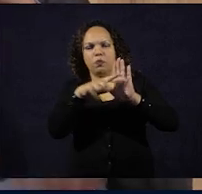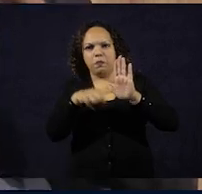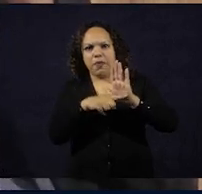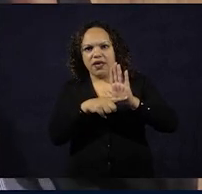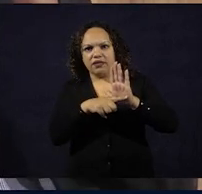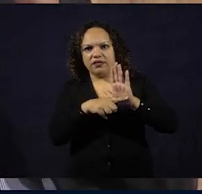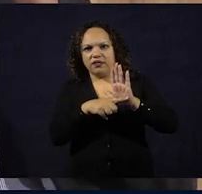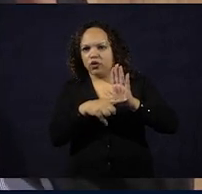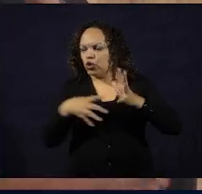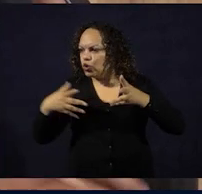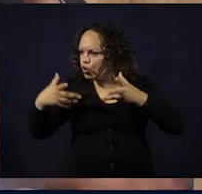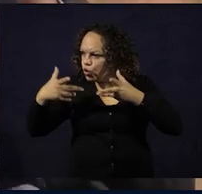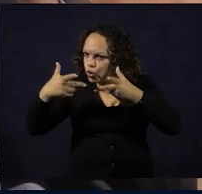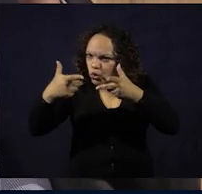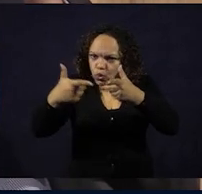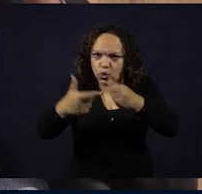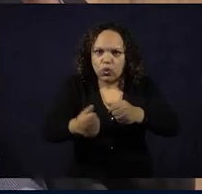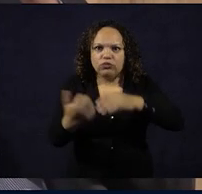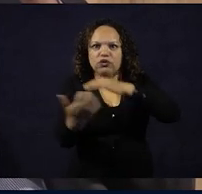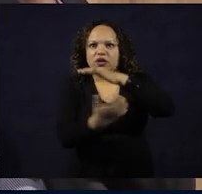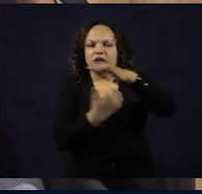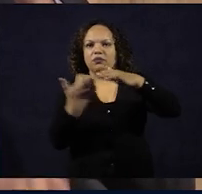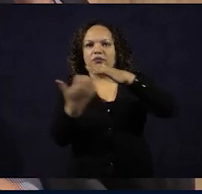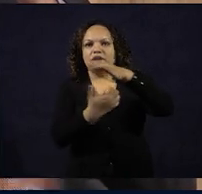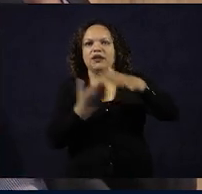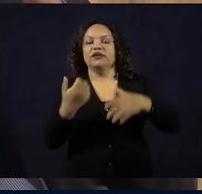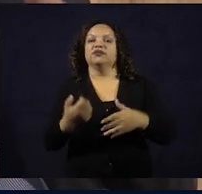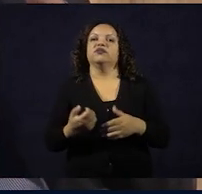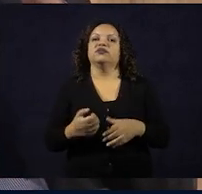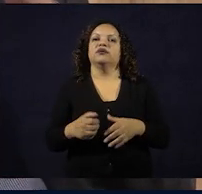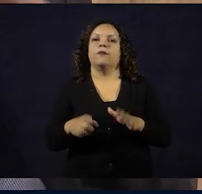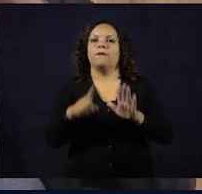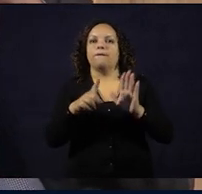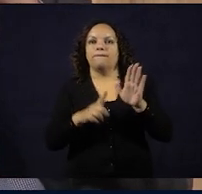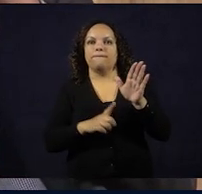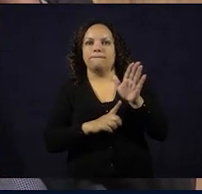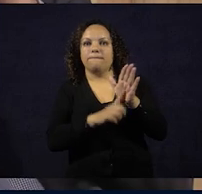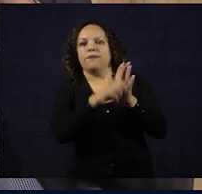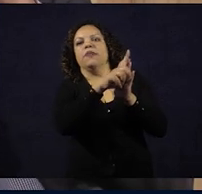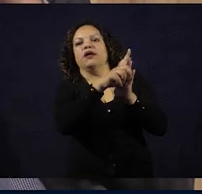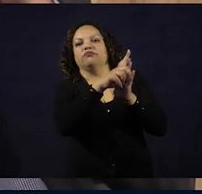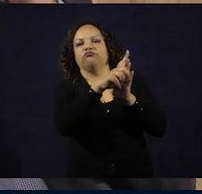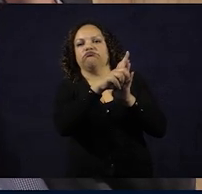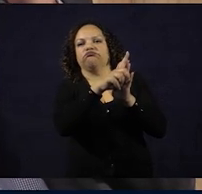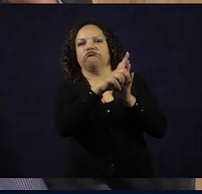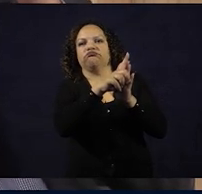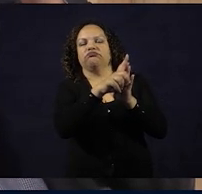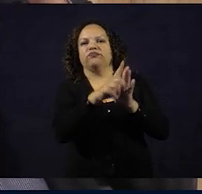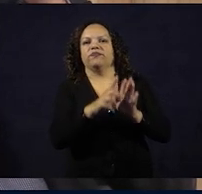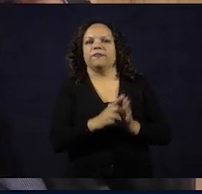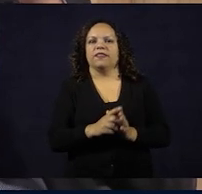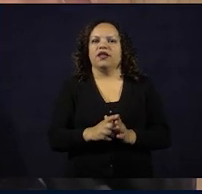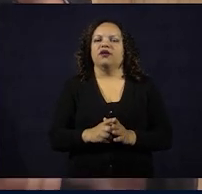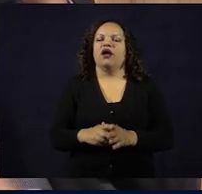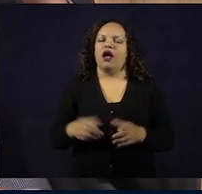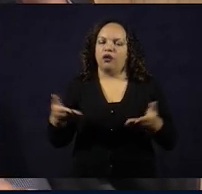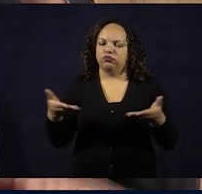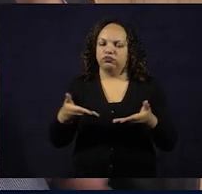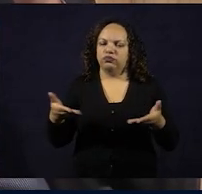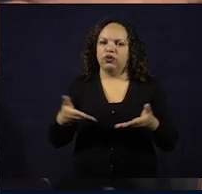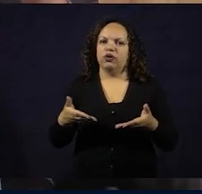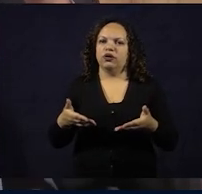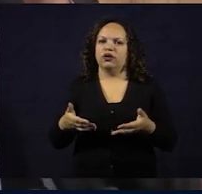companhia vai de cima abaixo todo mundo com meta de lucro demos ações agora foi aprovado